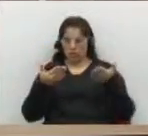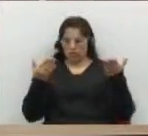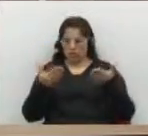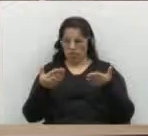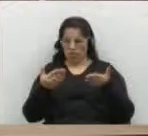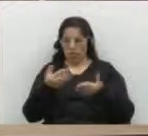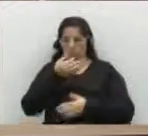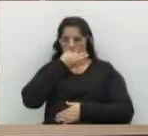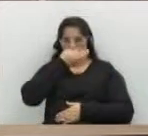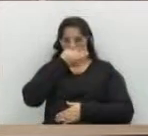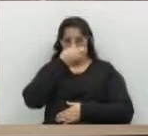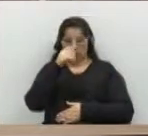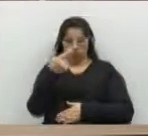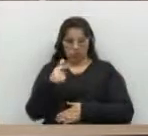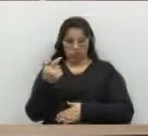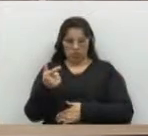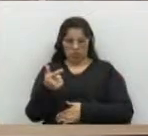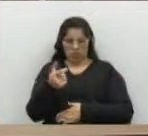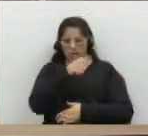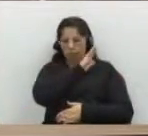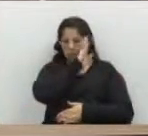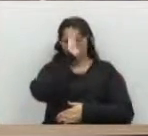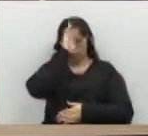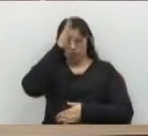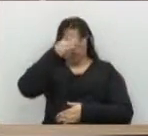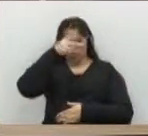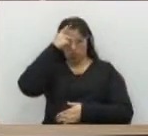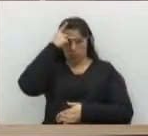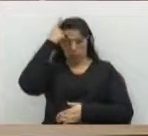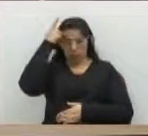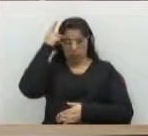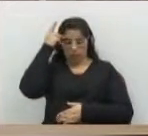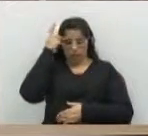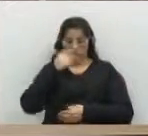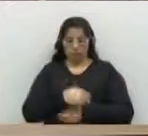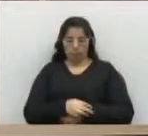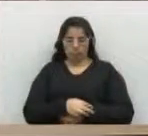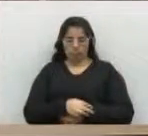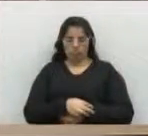queira discutir, encaminhe-se direto ao prefeito. Requerimento